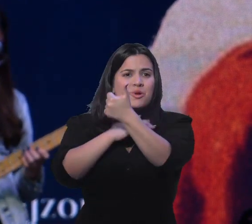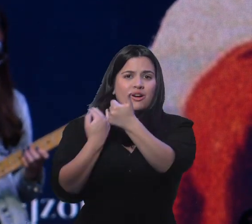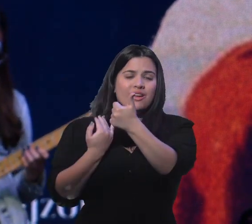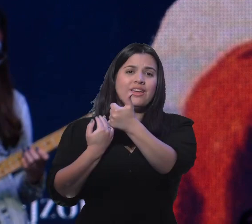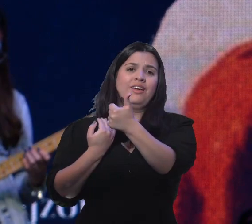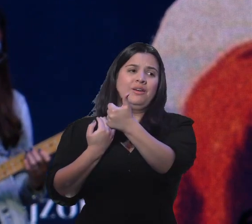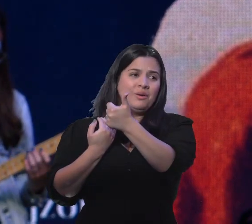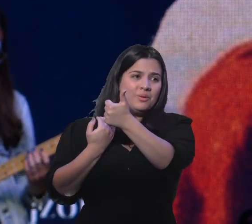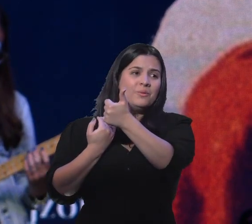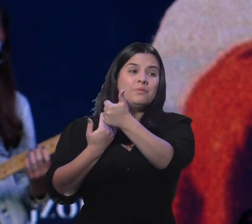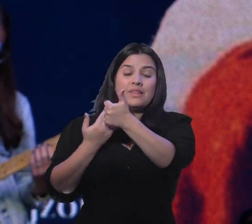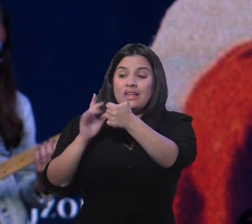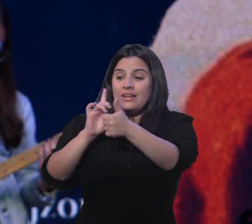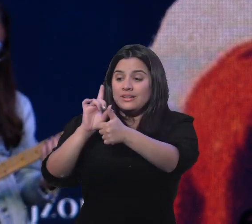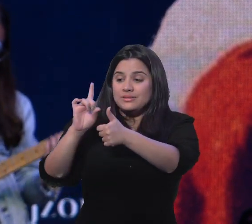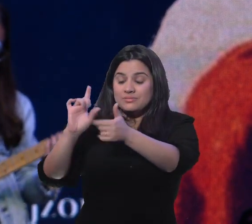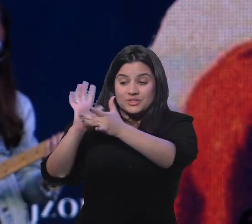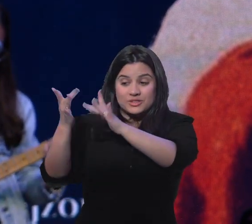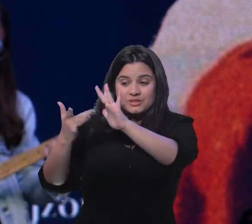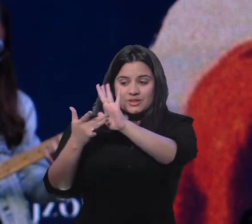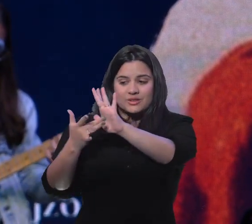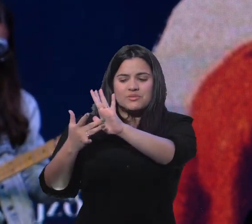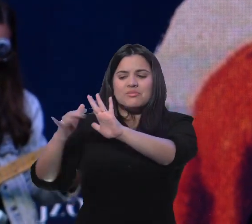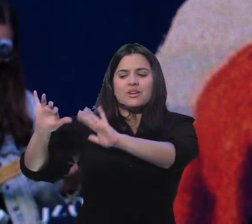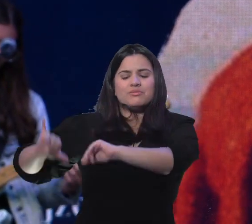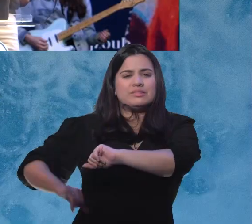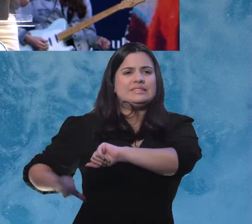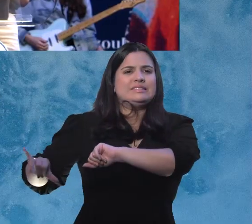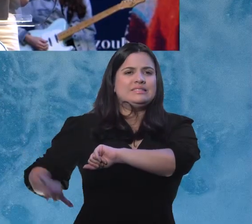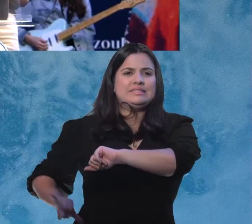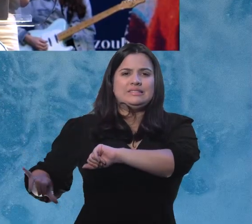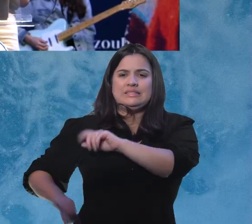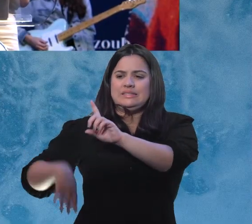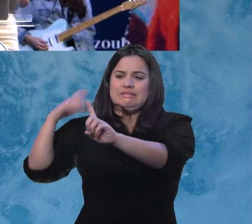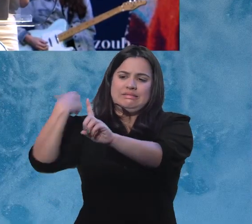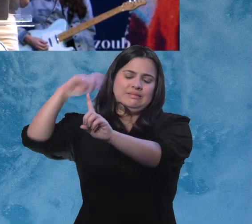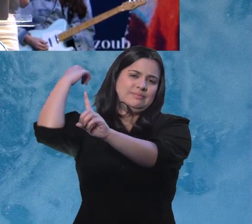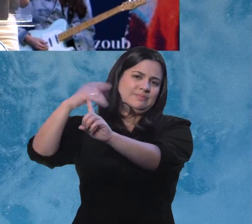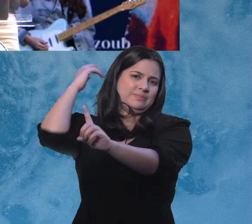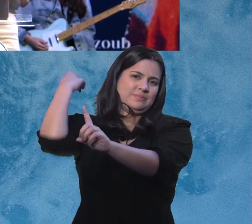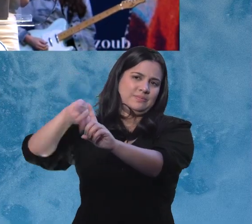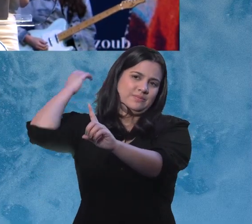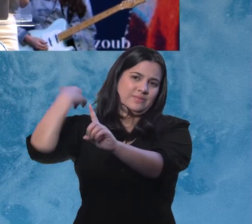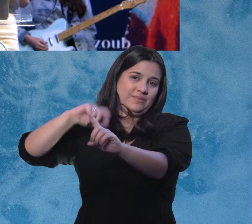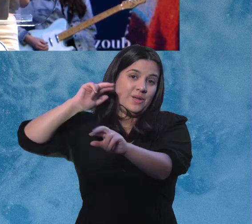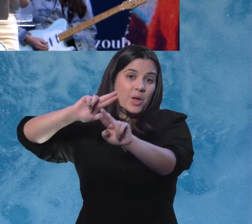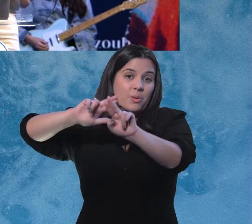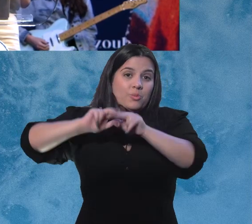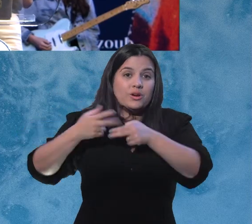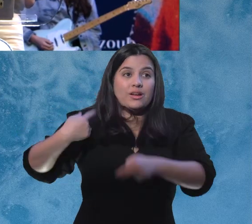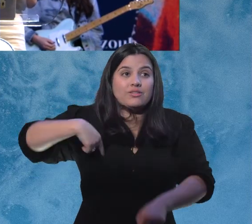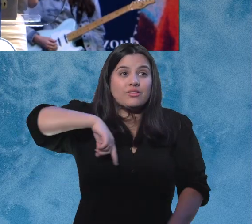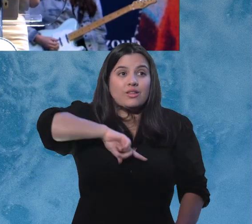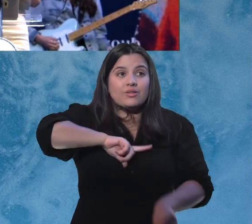pecados. Sofreu o castigo para que fôssemos restaurados e recebeu açoites para que fôssemos curados.